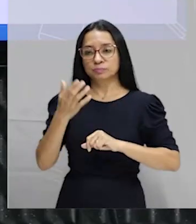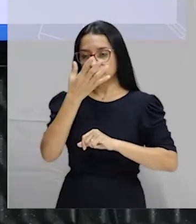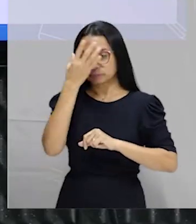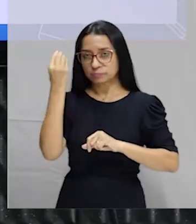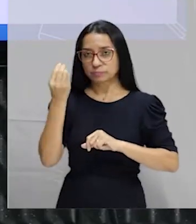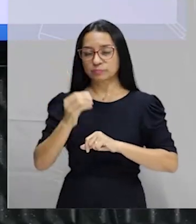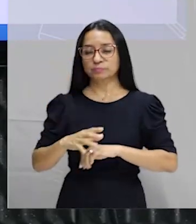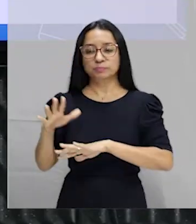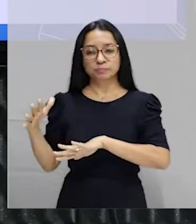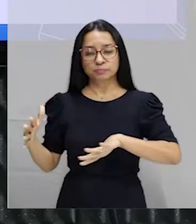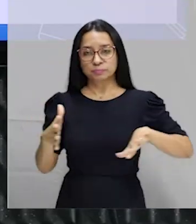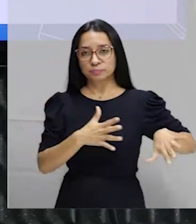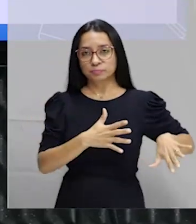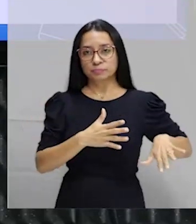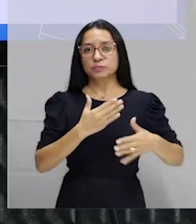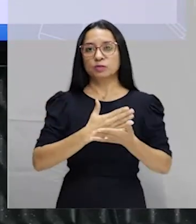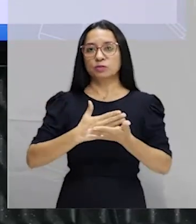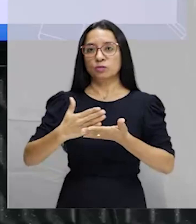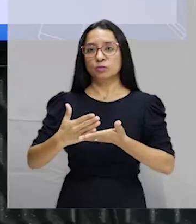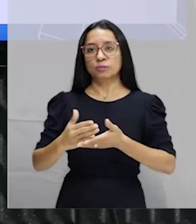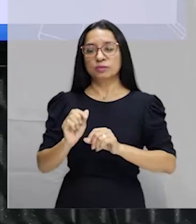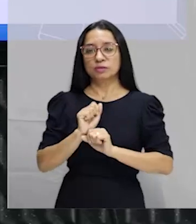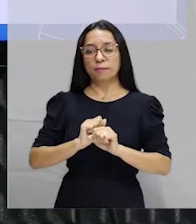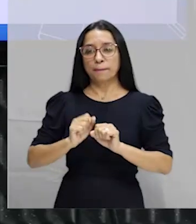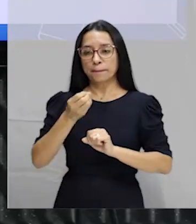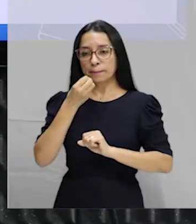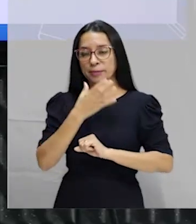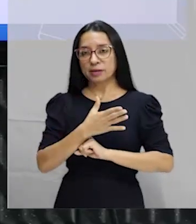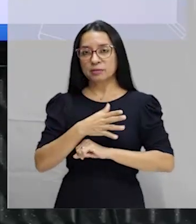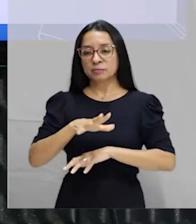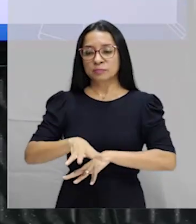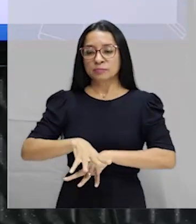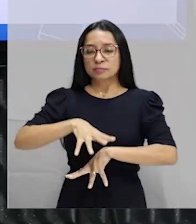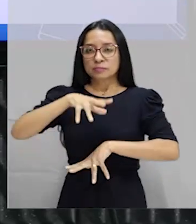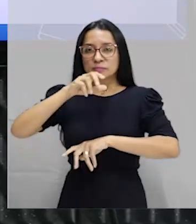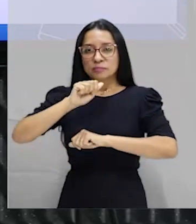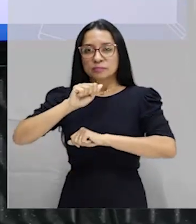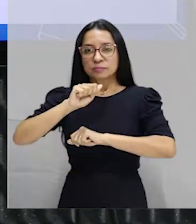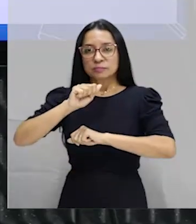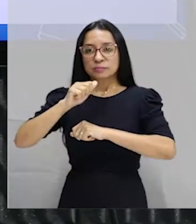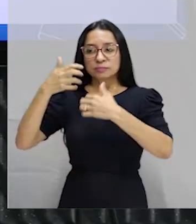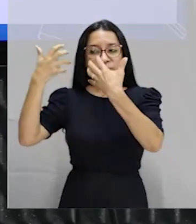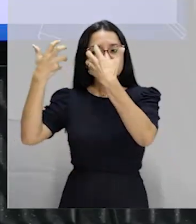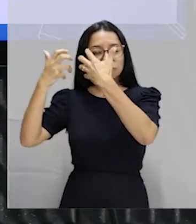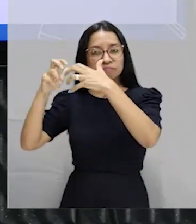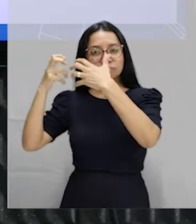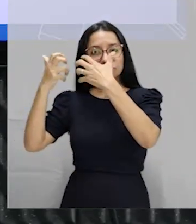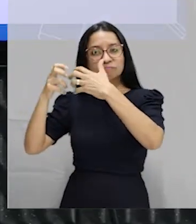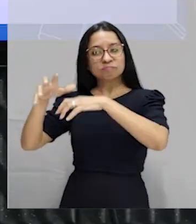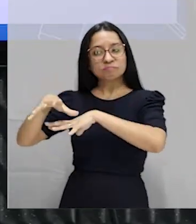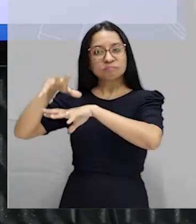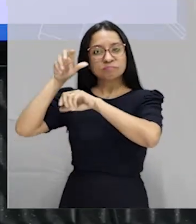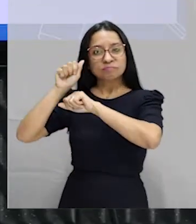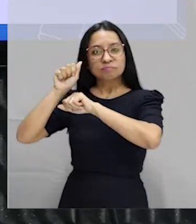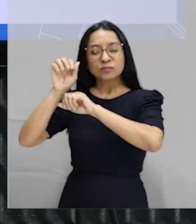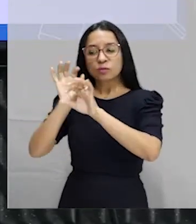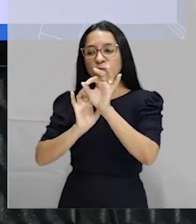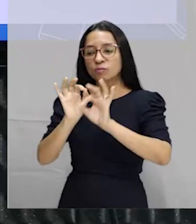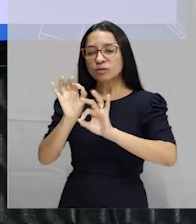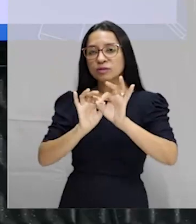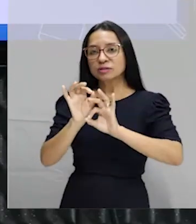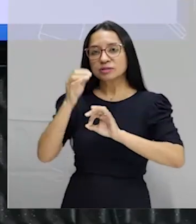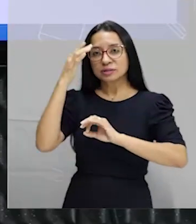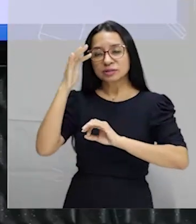esquece. Belezinha? Então, para a gente começar com chave de ouro, dá aquela respirada legal, oxigena teu cérebro, organiza as tuas